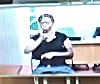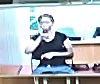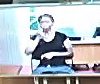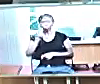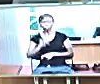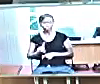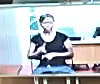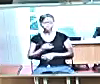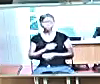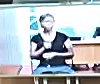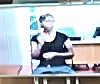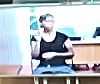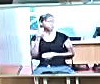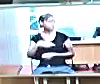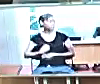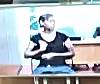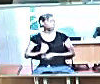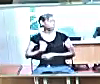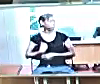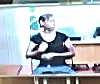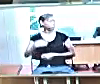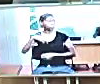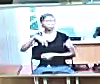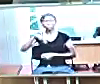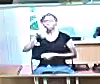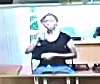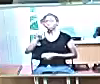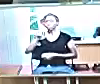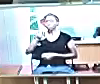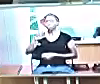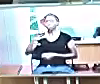está por aí news